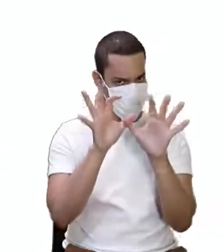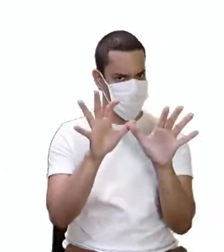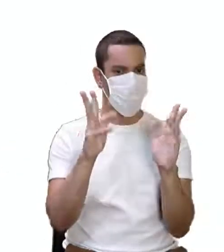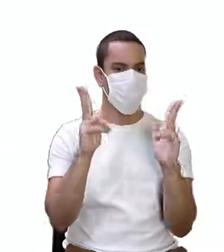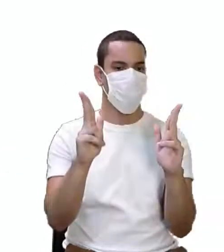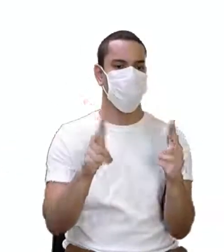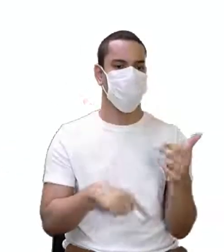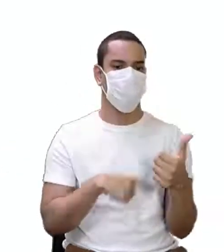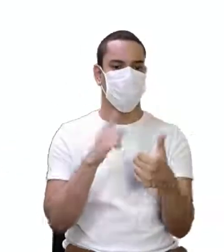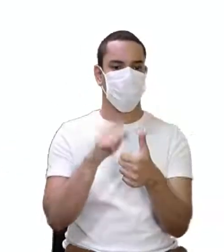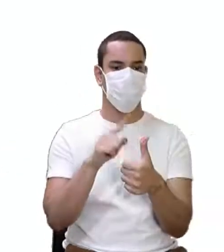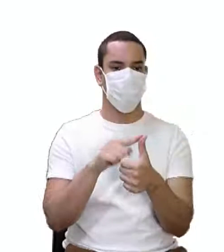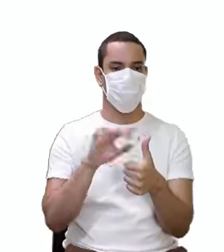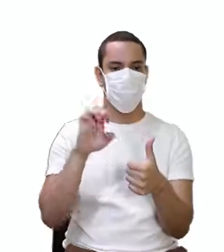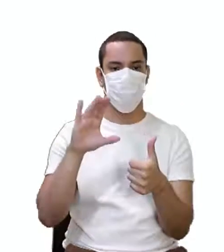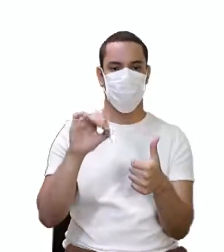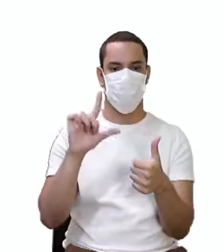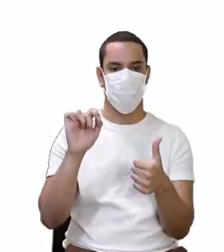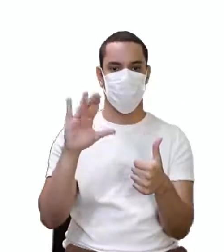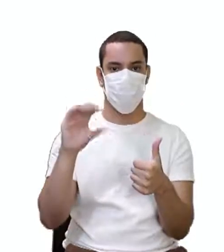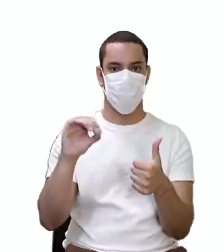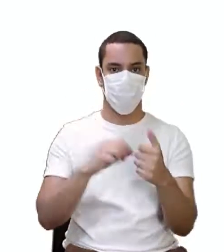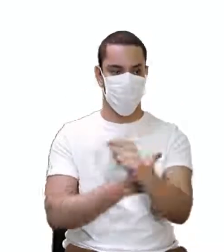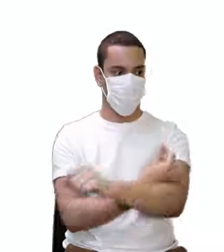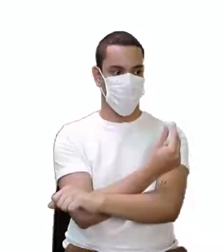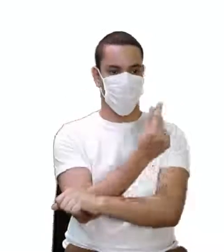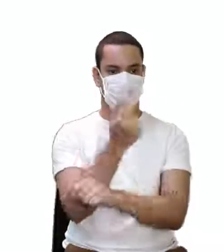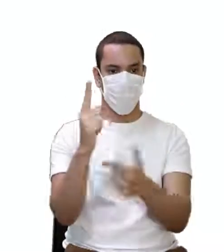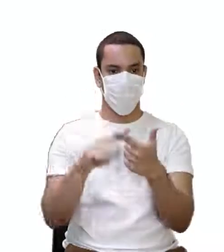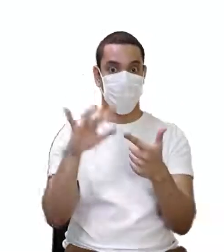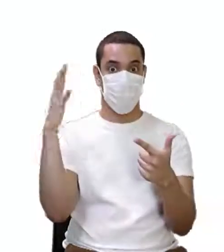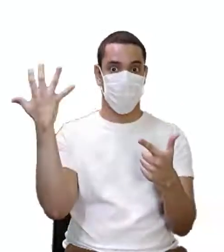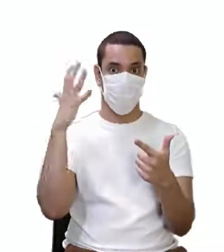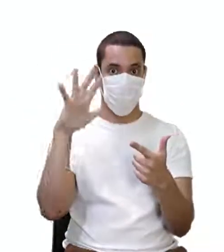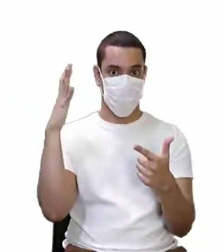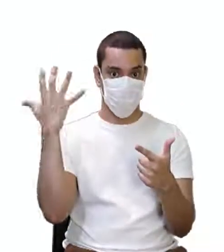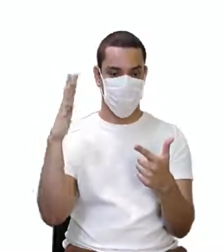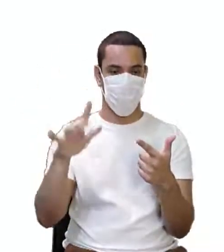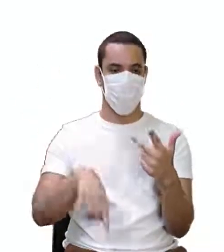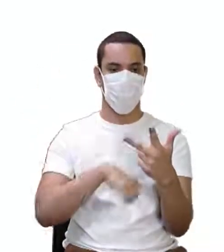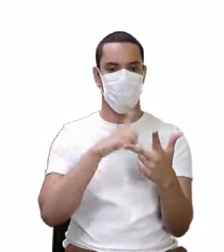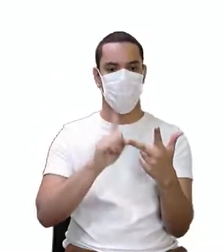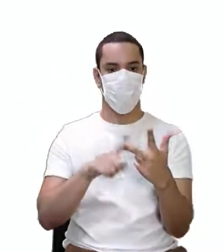Então, você tem aí, ó, o ecológico, o temporal,